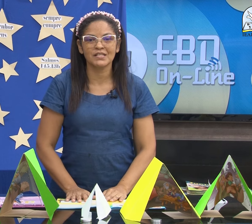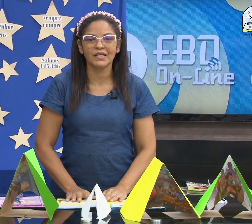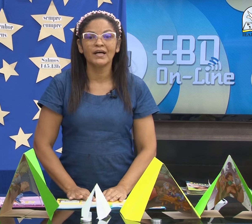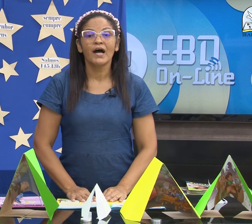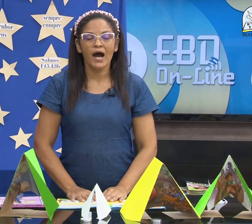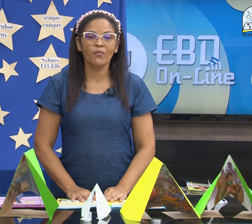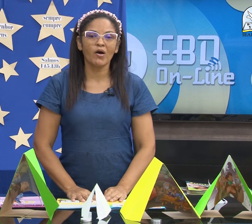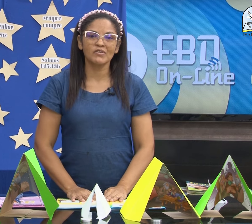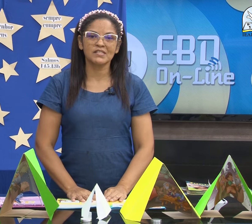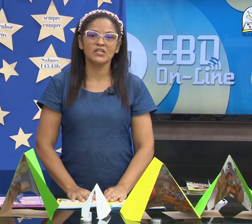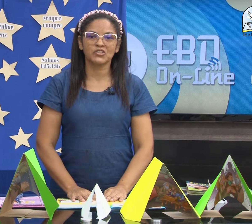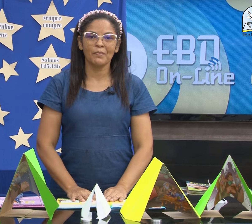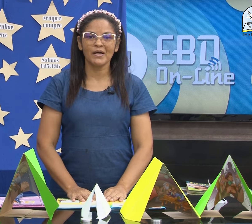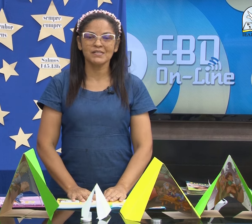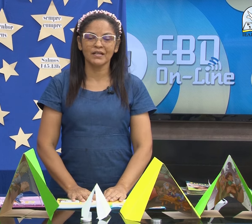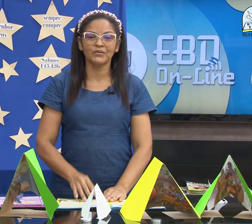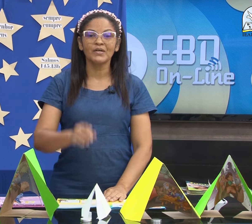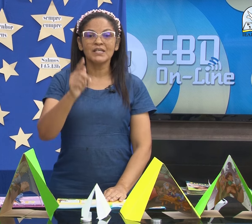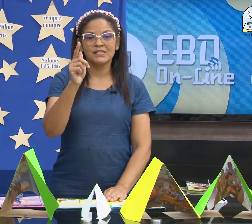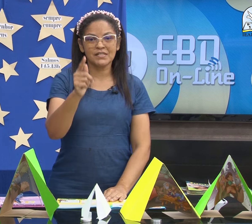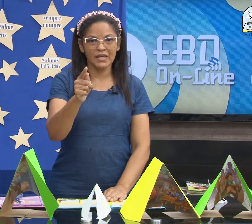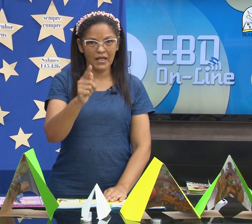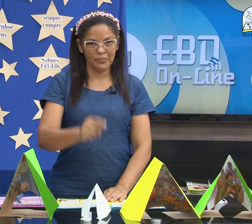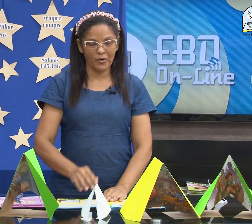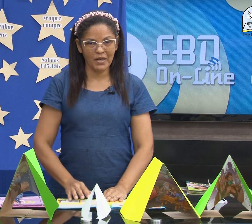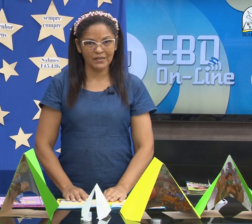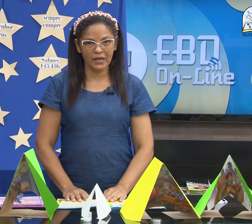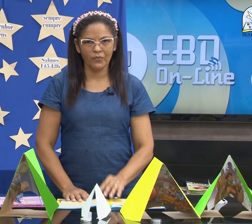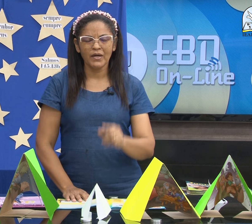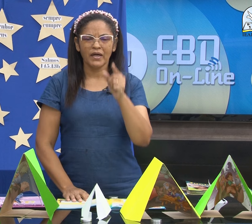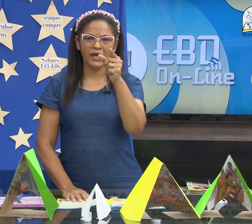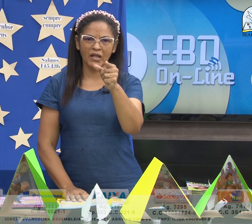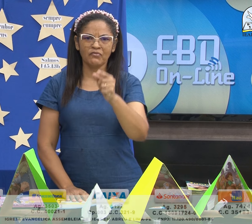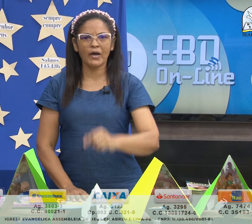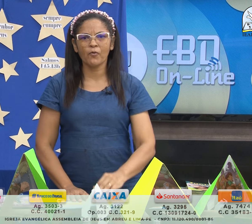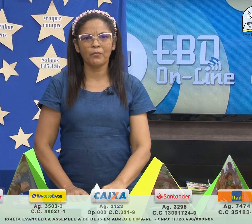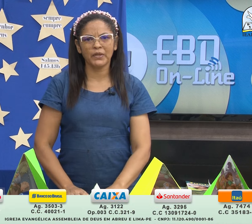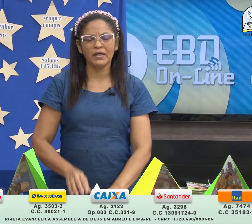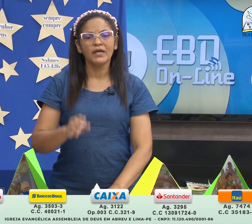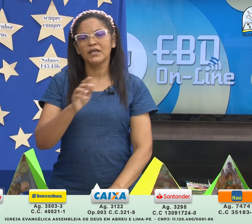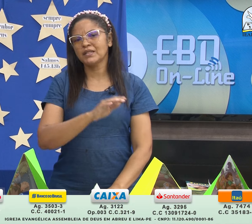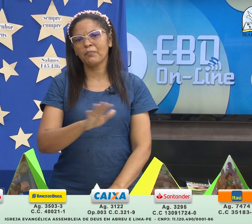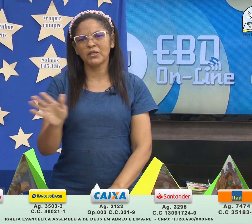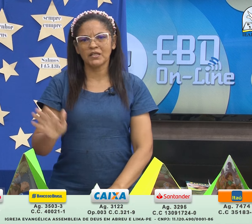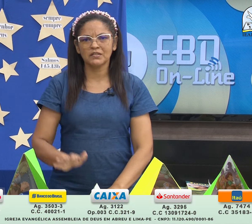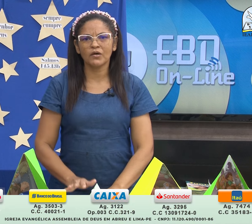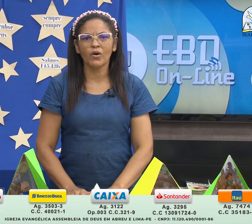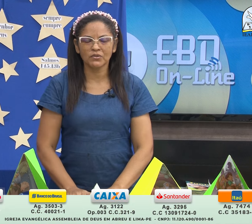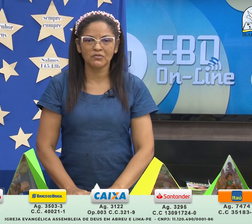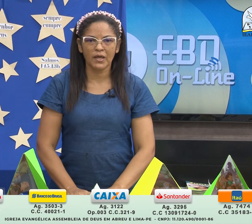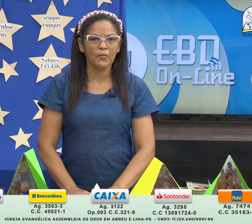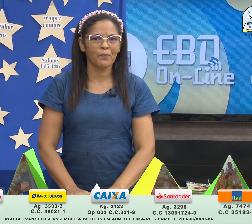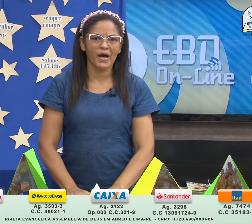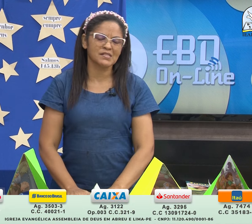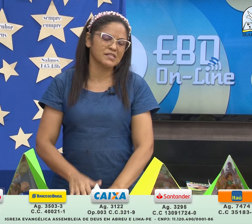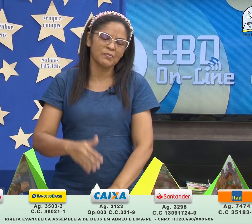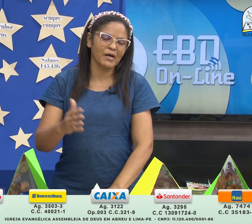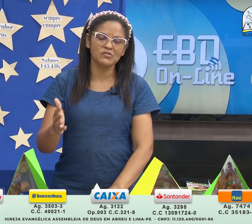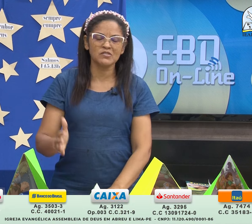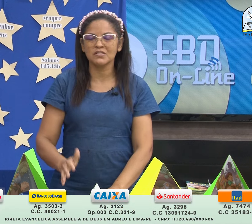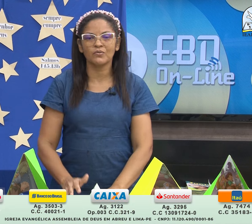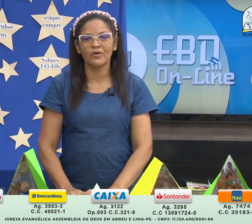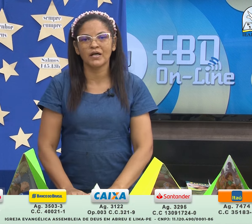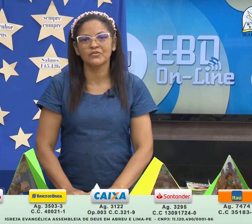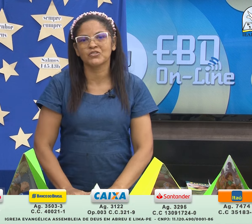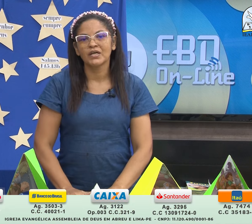circunstância a qual você está passando se ele prometeu ele vai cumprir Independente de quanto tempo passe se